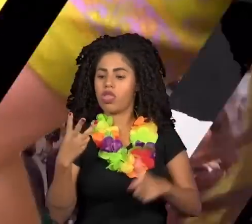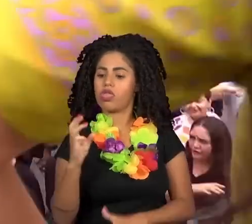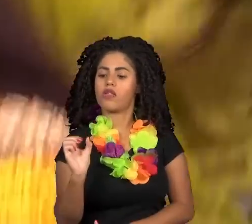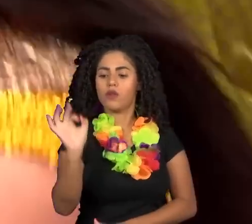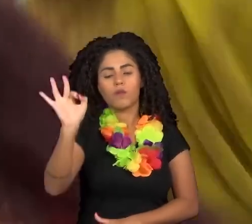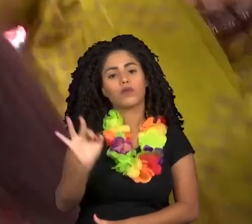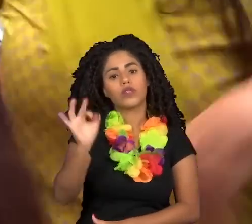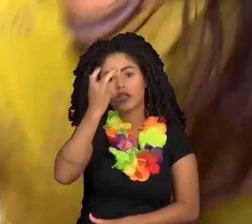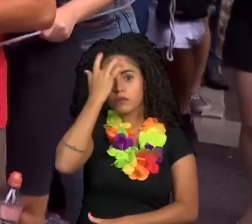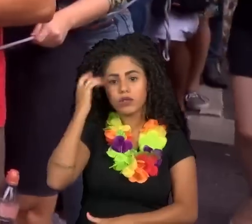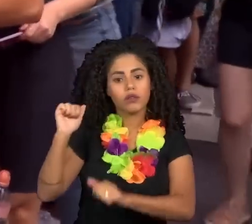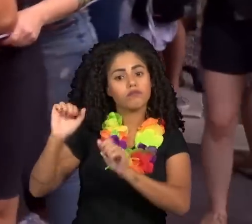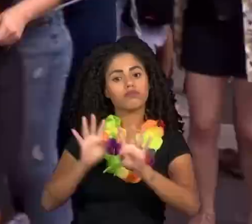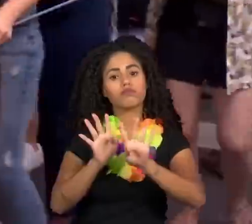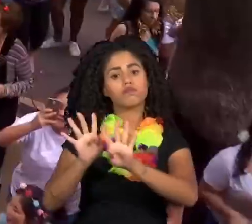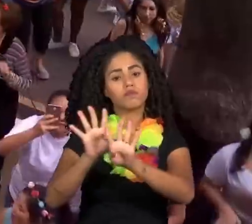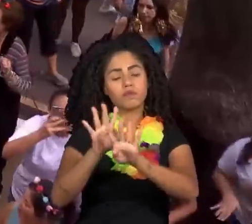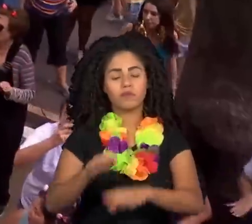30%.